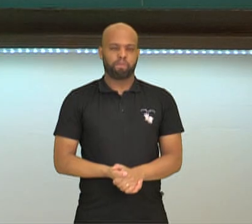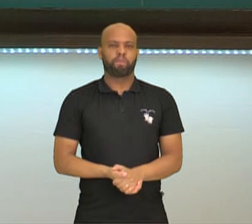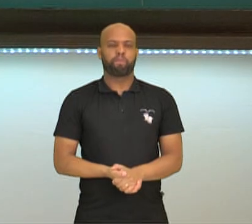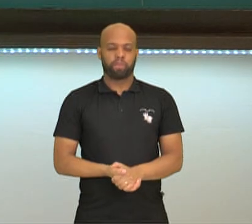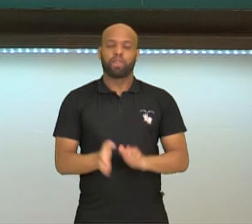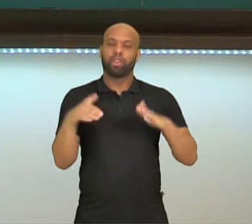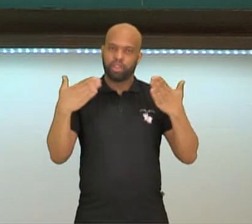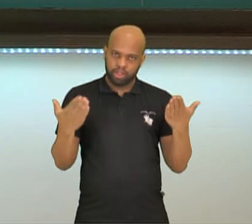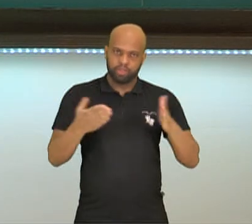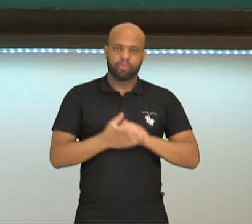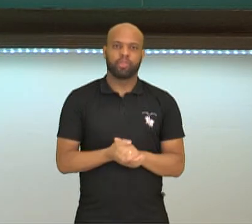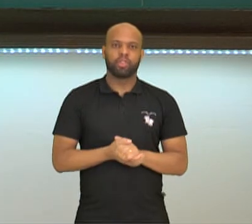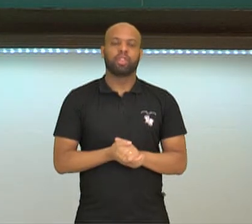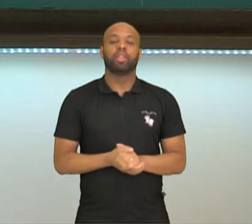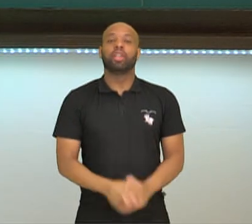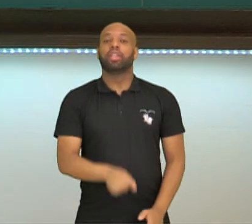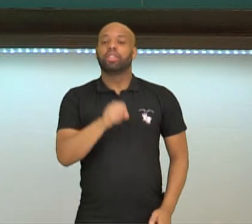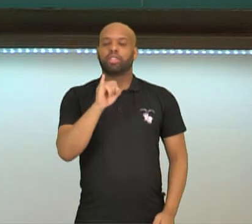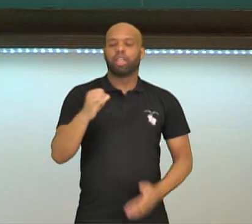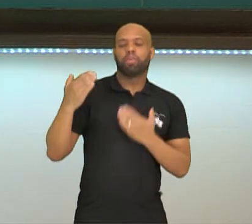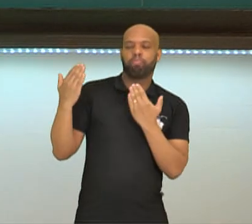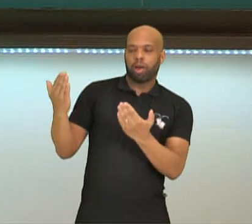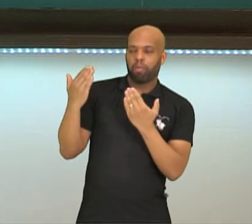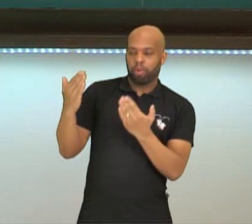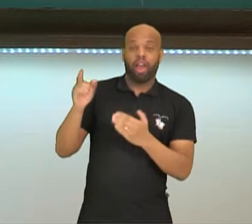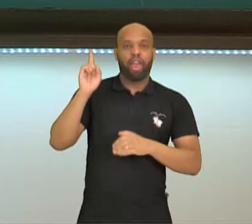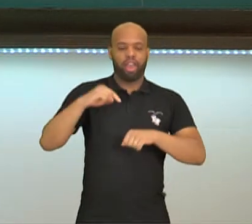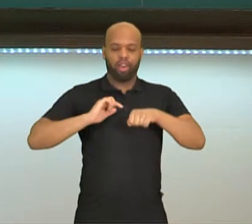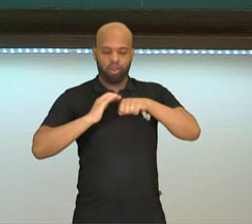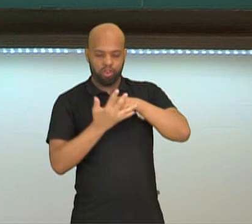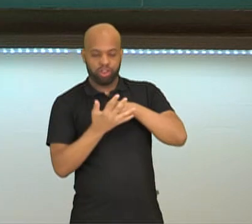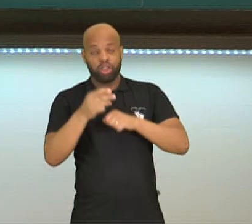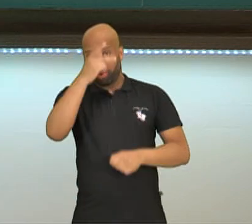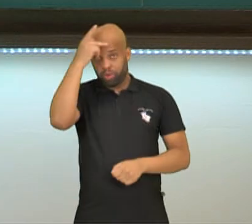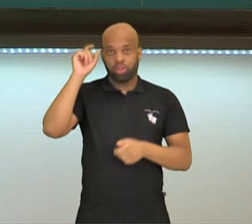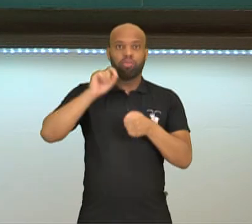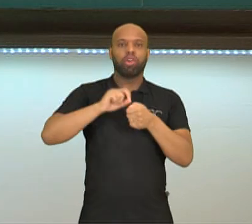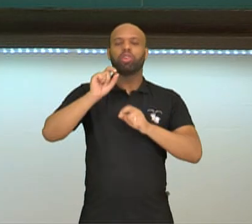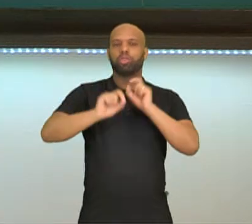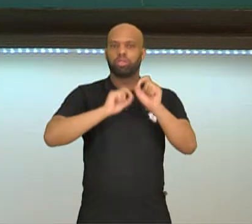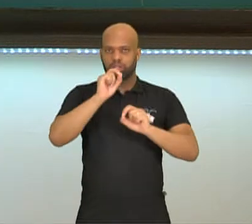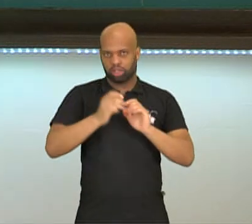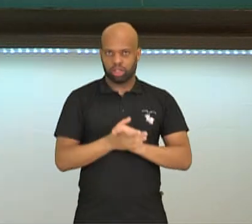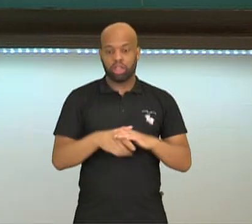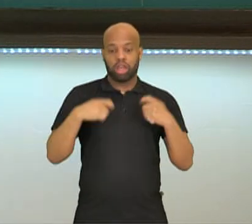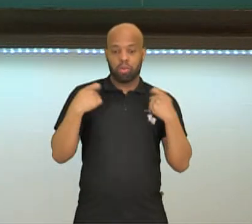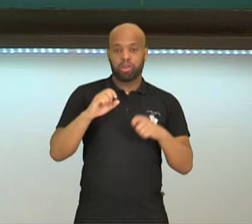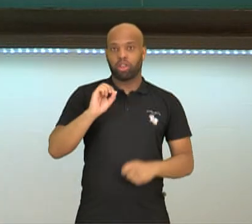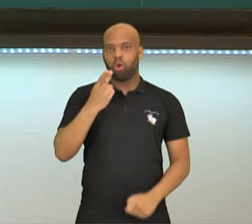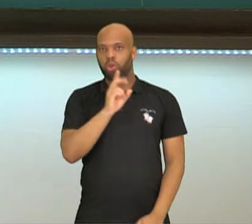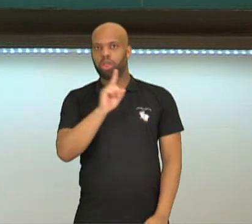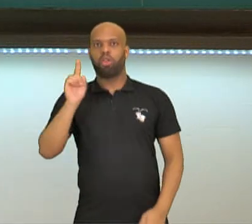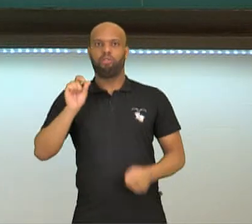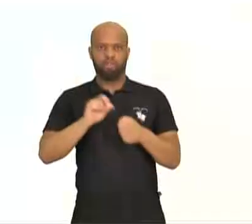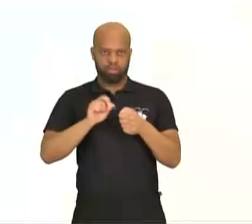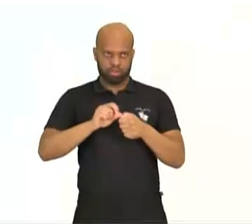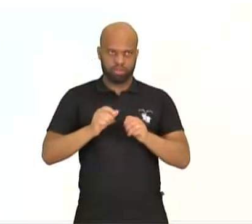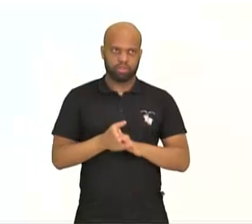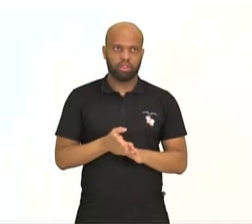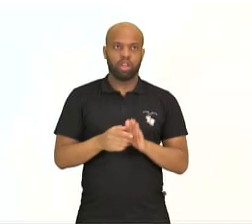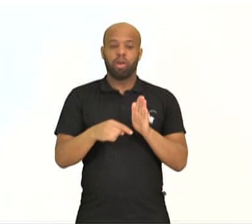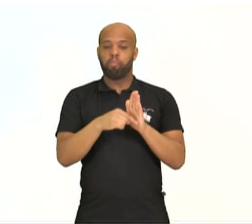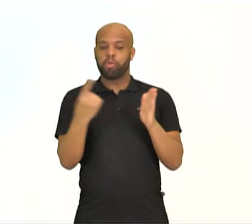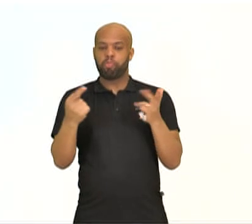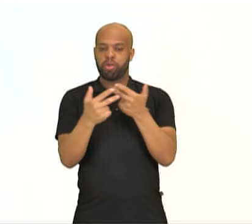E então, em caso de suspeita de Covid, o que a pessoa deve ou não deve fazer?